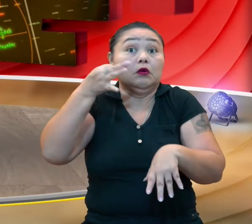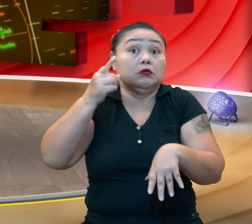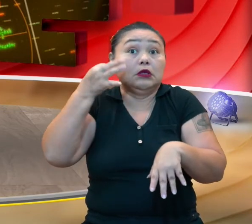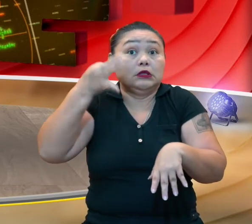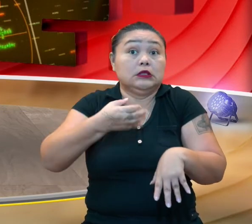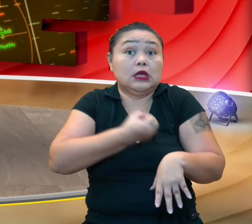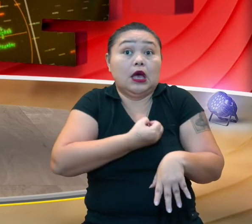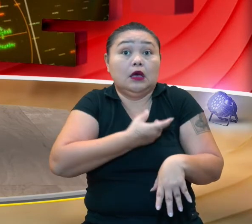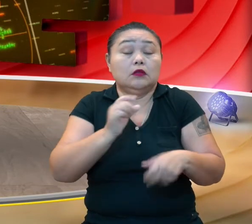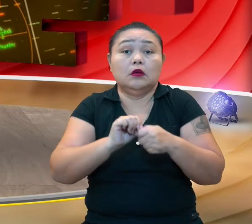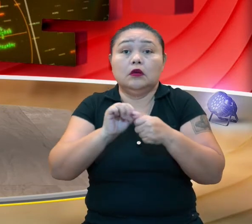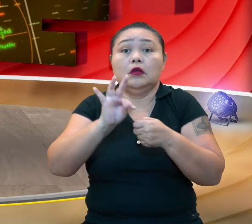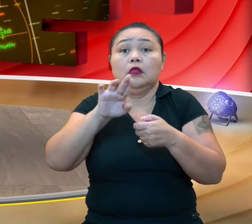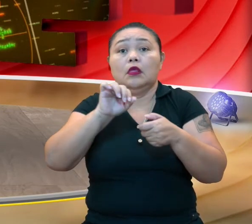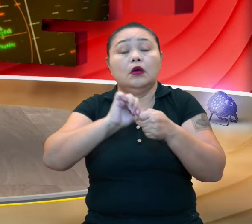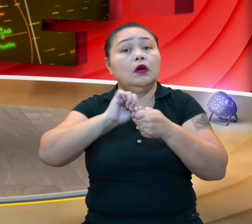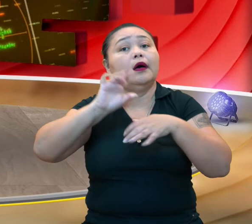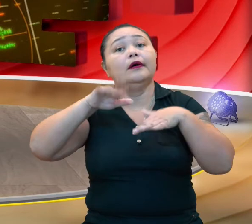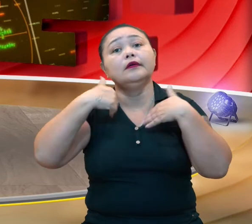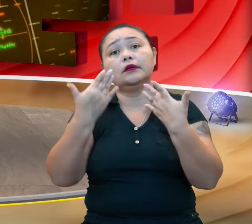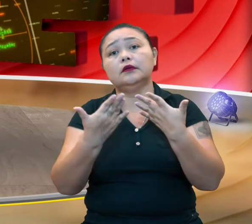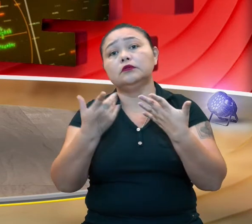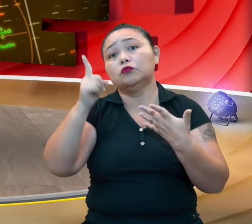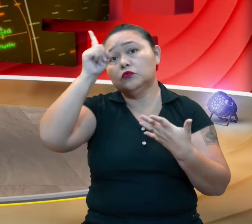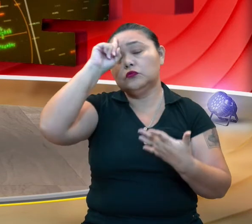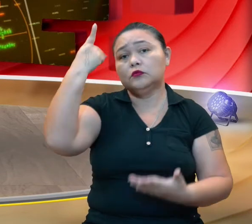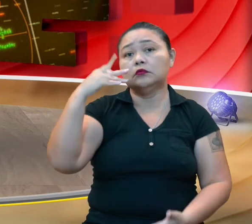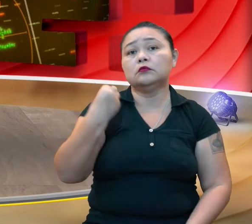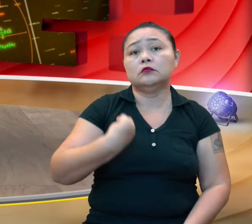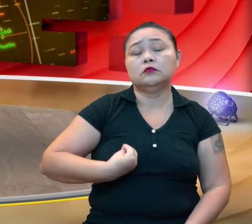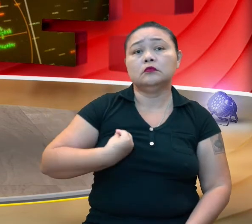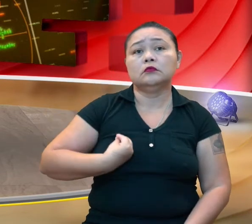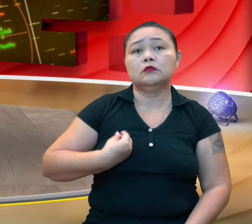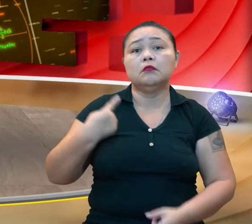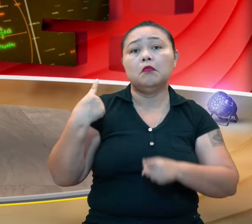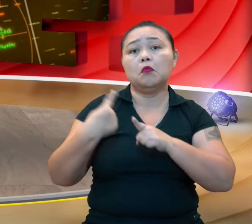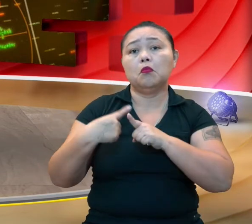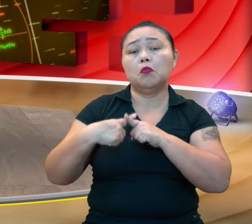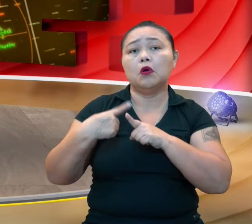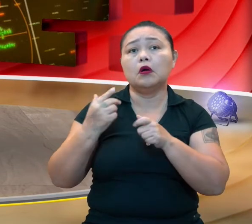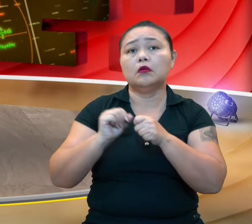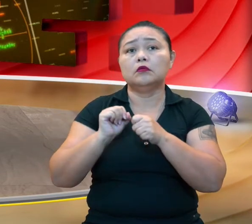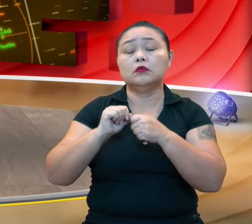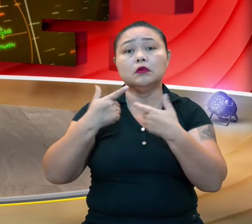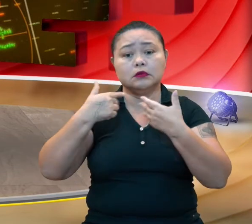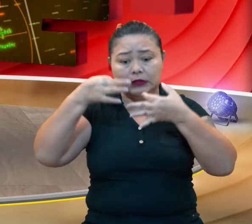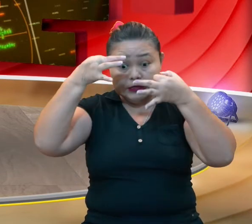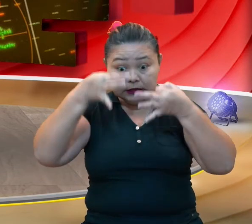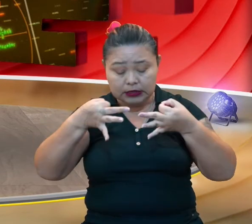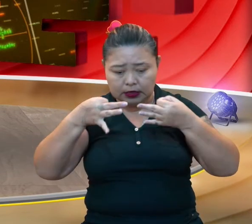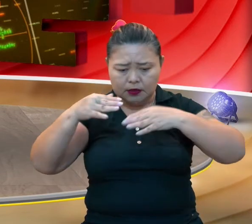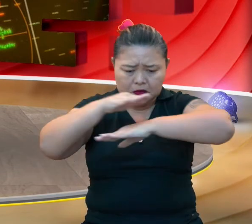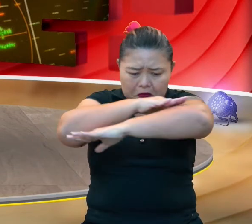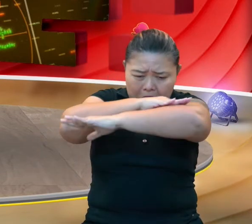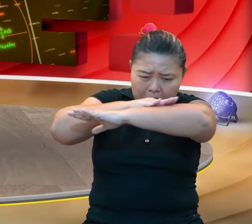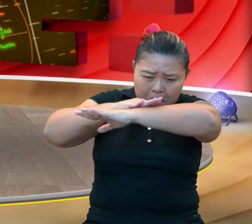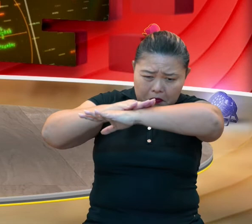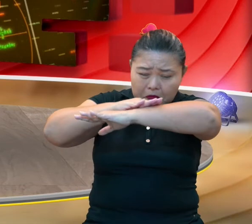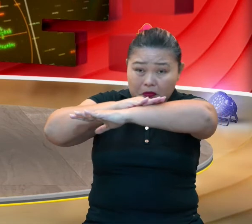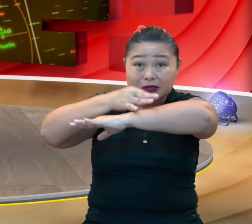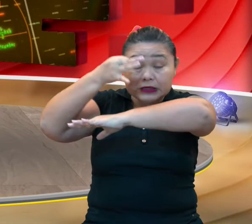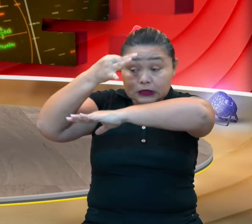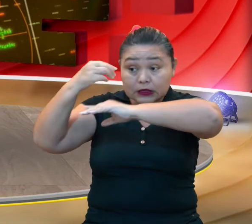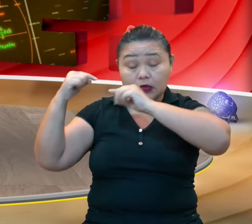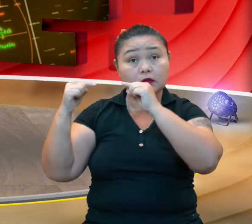a trigonometria em prática aí no seu dia a dia. Até porque se fôssemos encontrar com a precisão exata, não